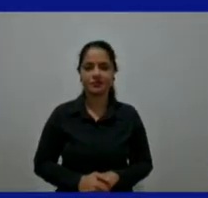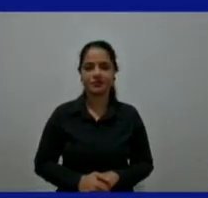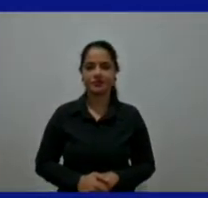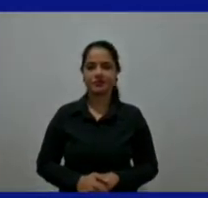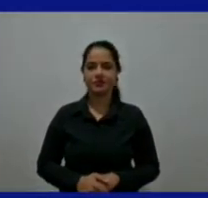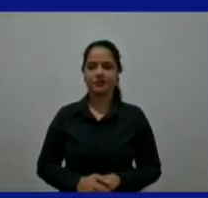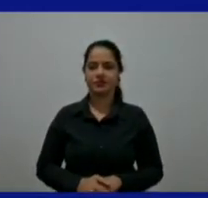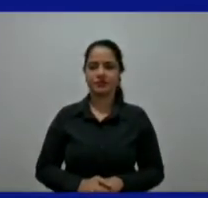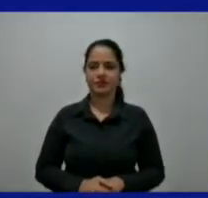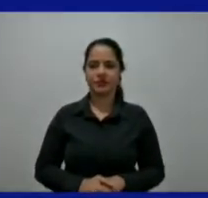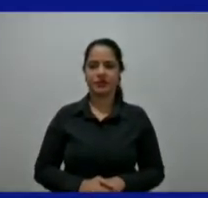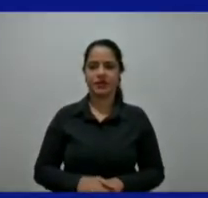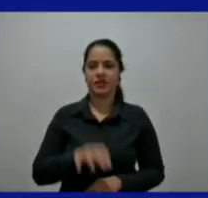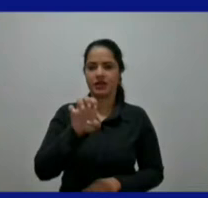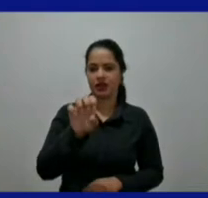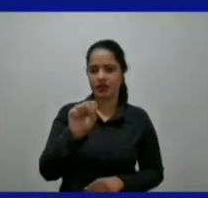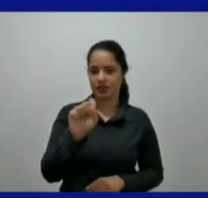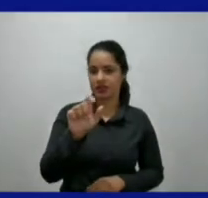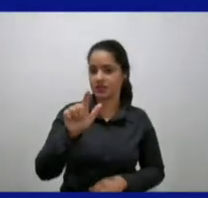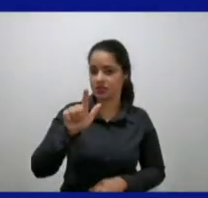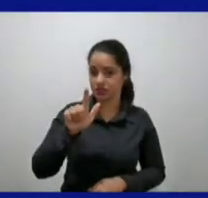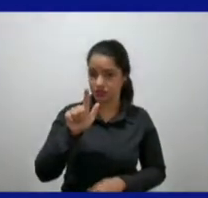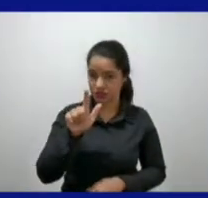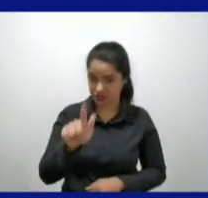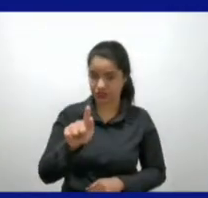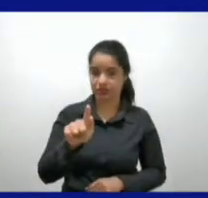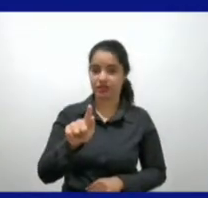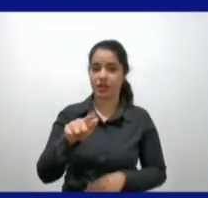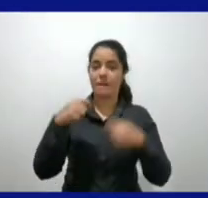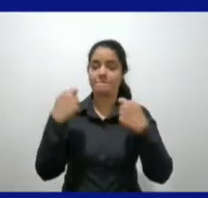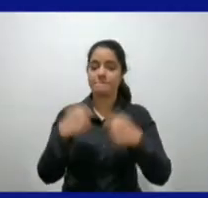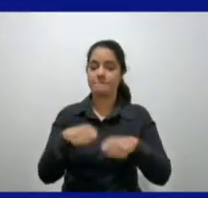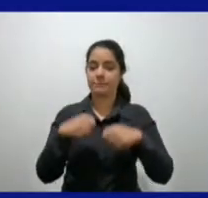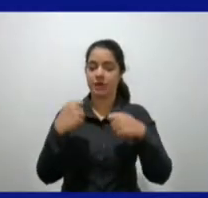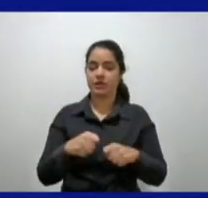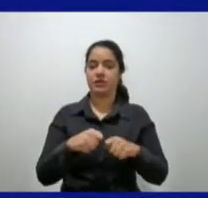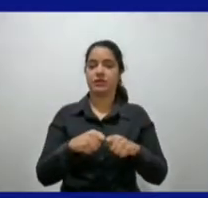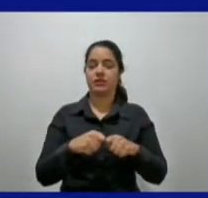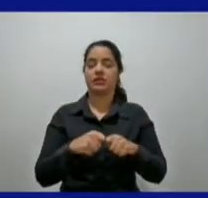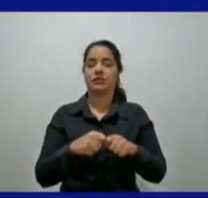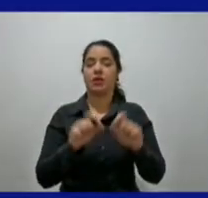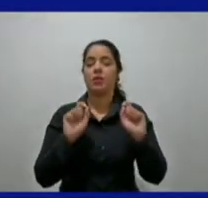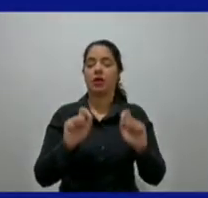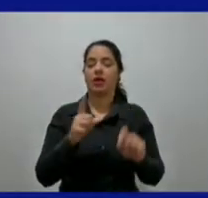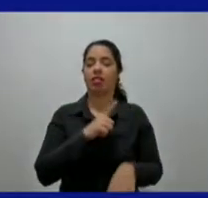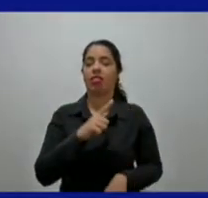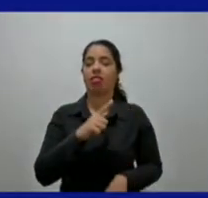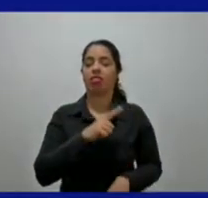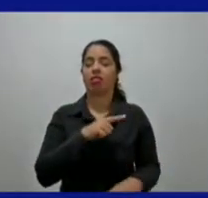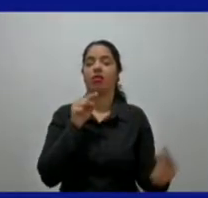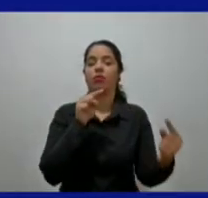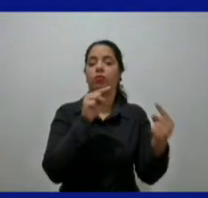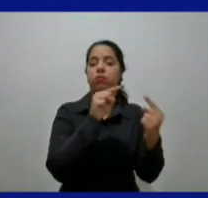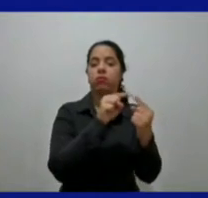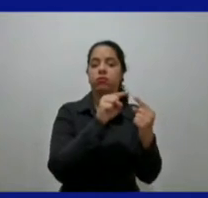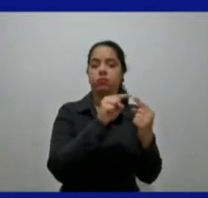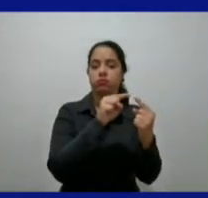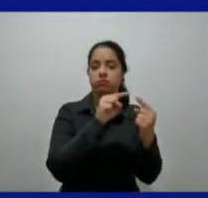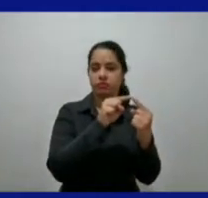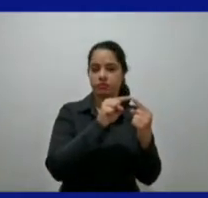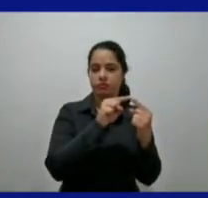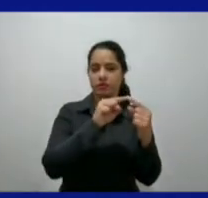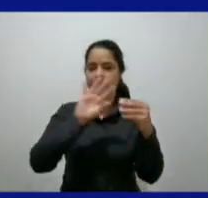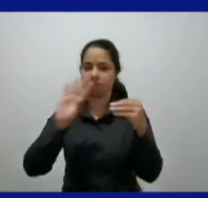ser aplicado de acordo com seus propósitos, incorporando-se ao way of life do